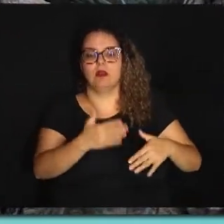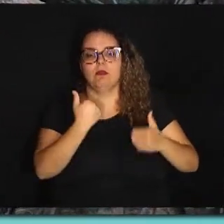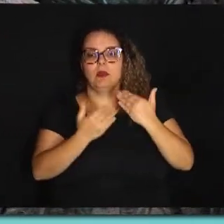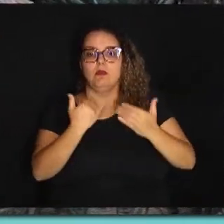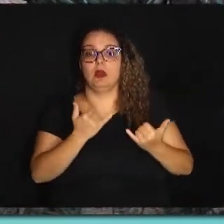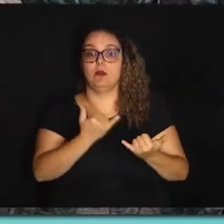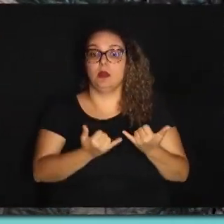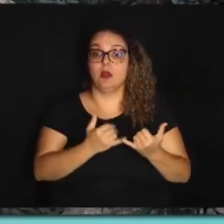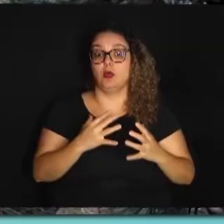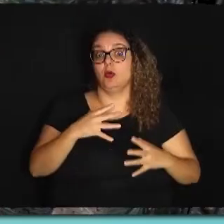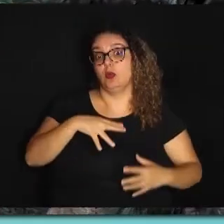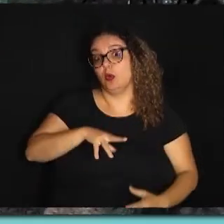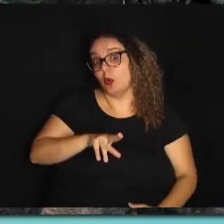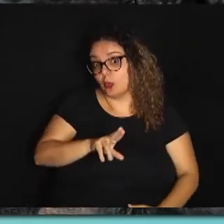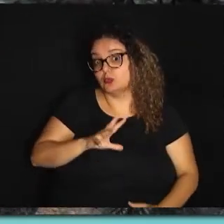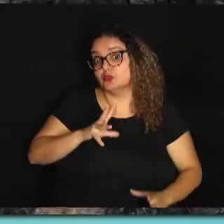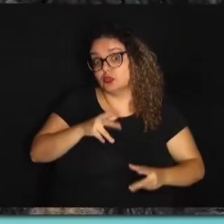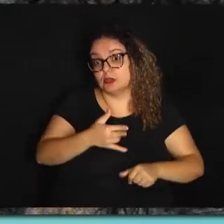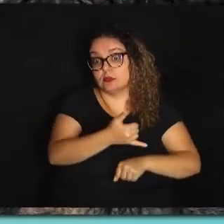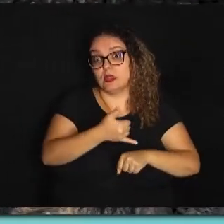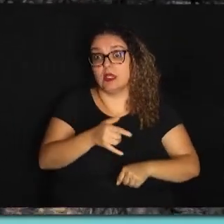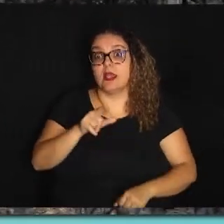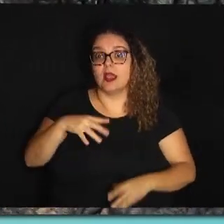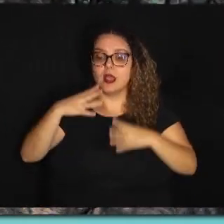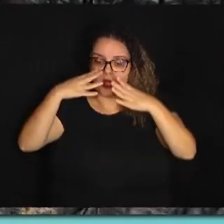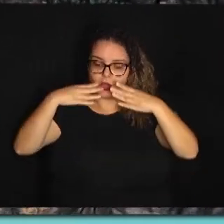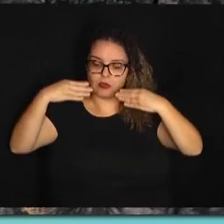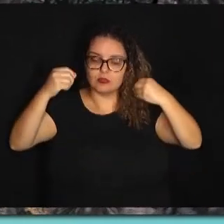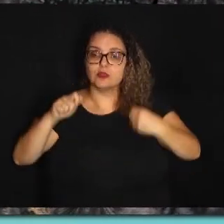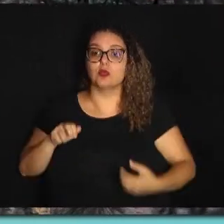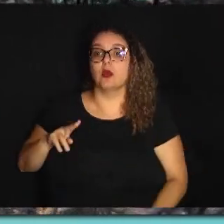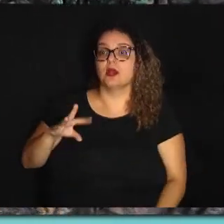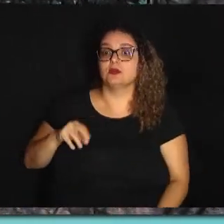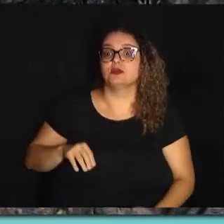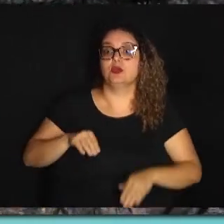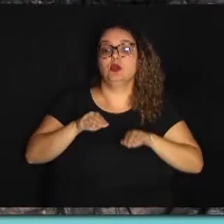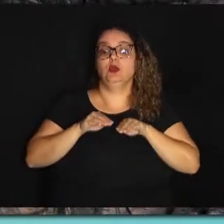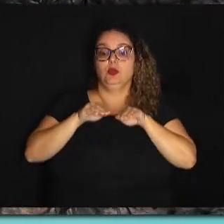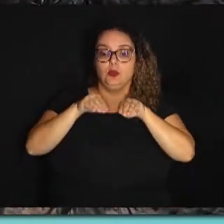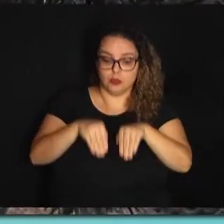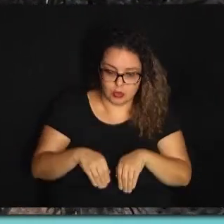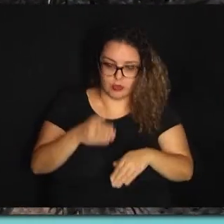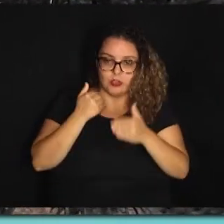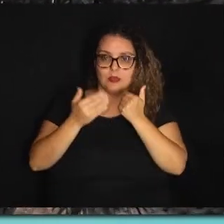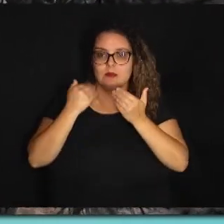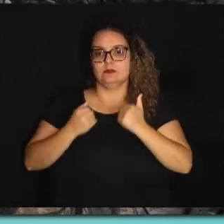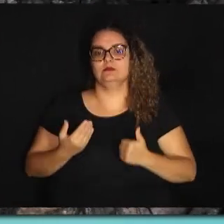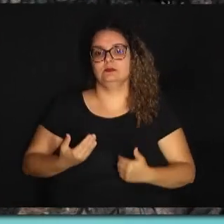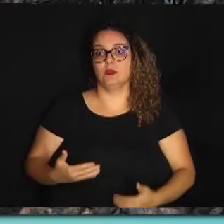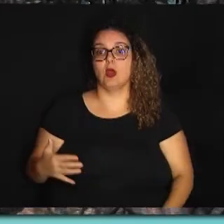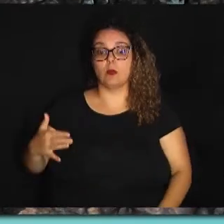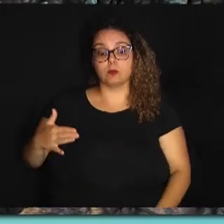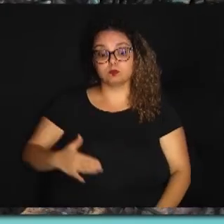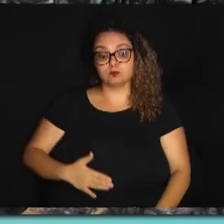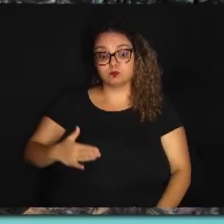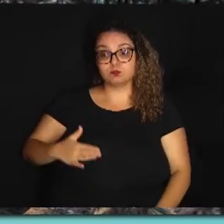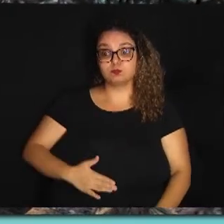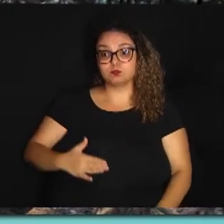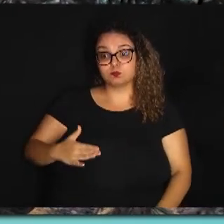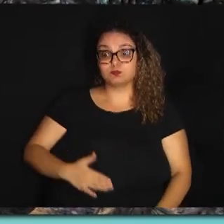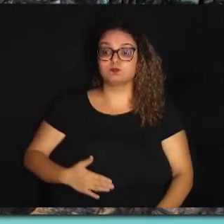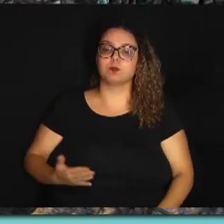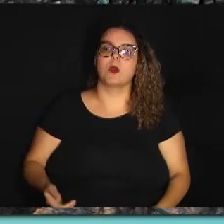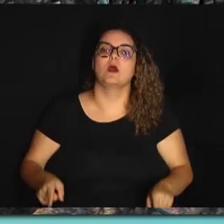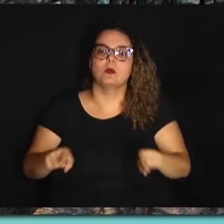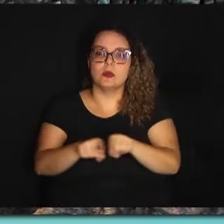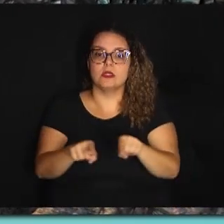abandonam suas presas depois de consumirem parte ou toda a gordura, é a vez das raposas do Ártico comerem os restos para